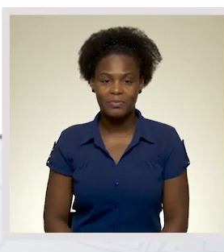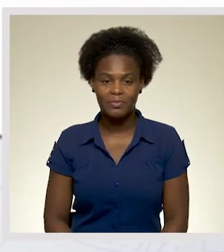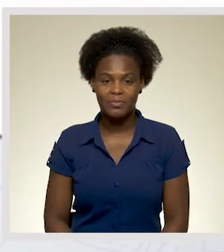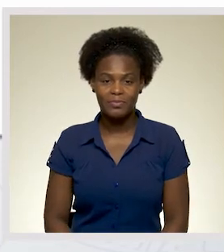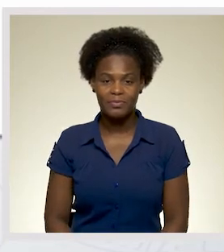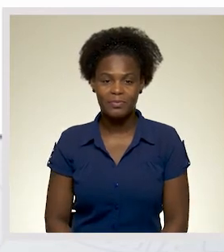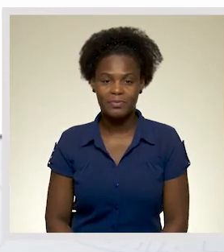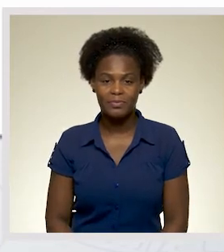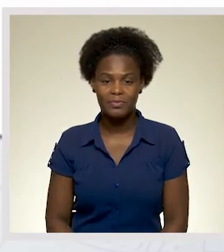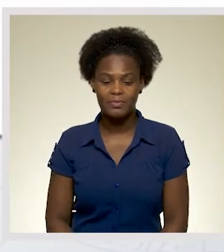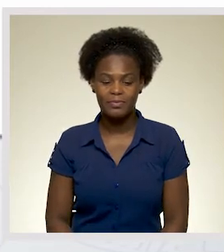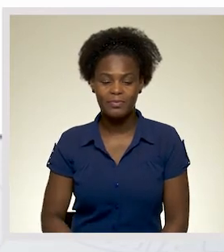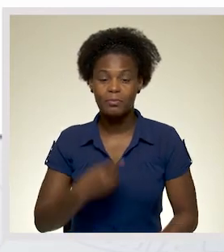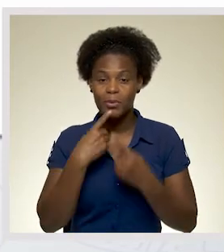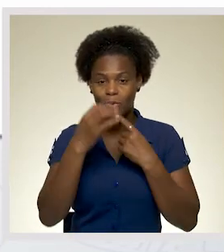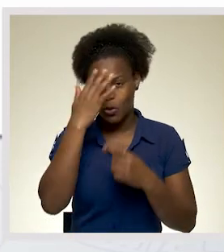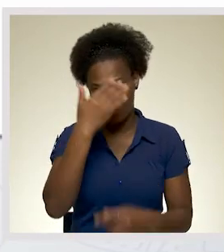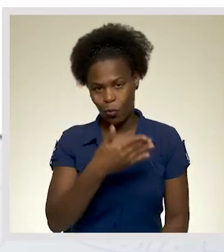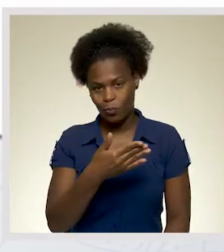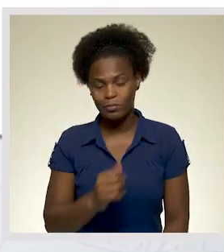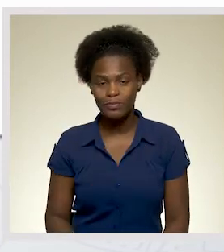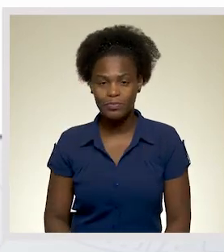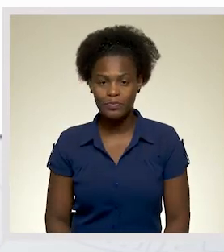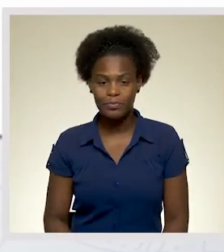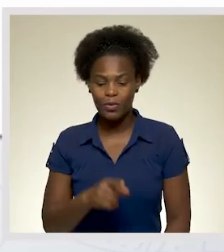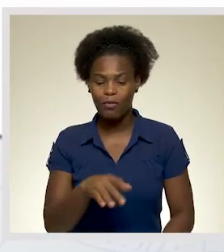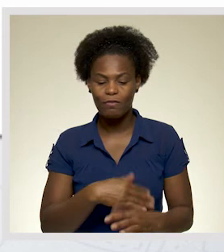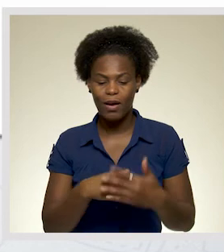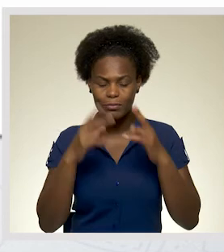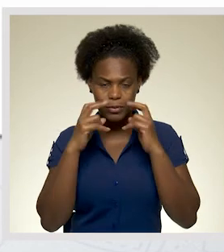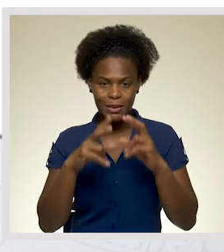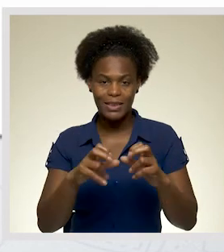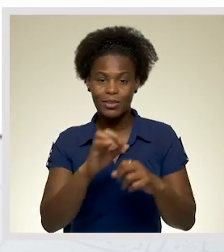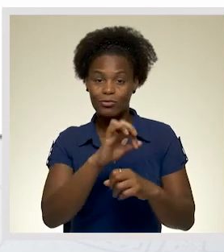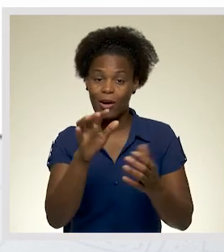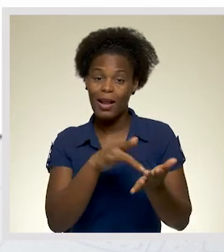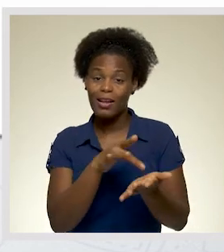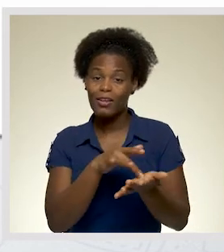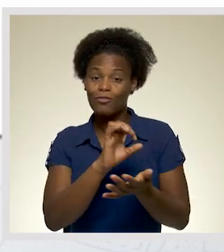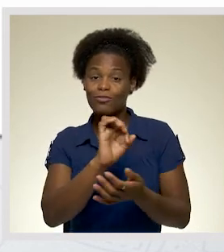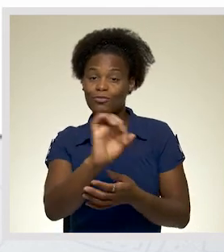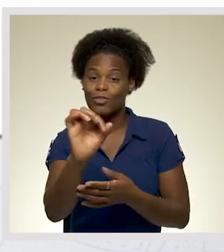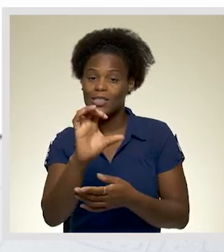A primeira pergunta. Faz uma pequena pesquisa no seu manual de CTV,